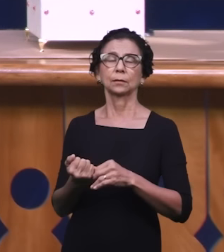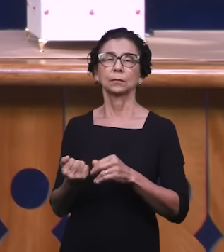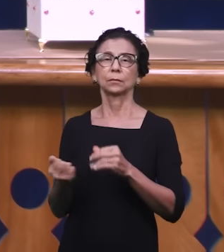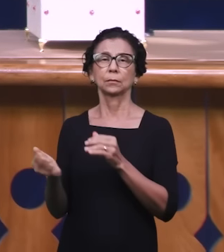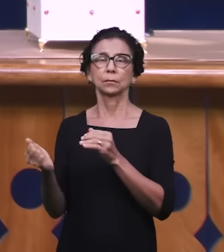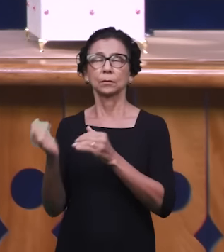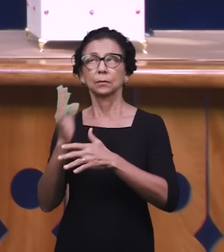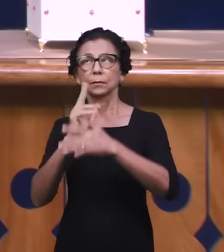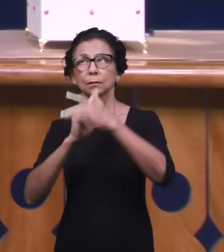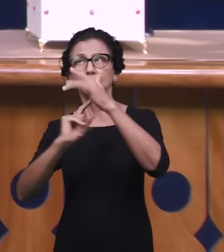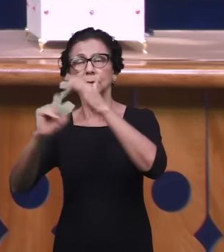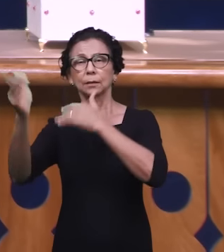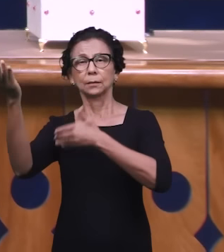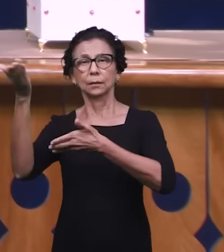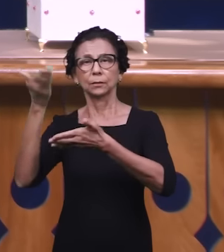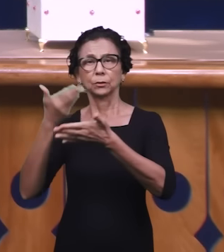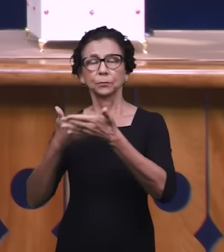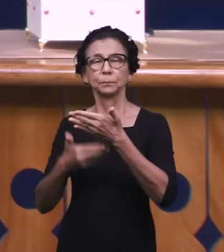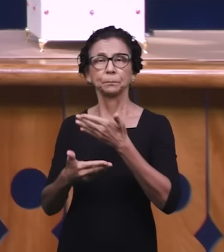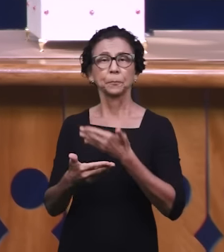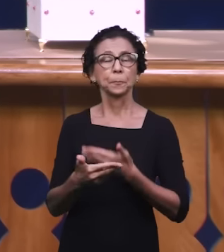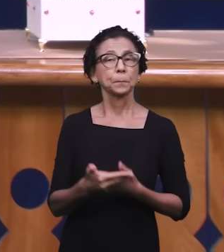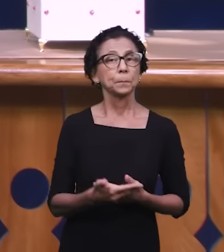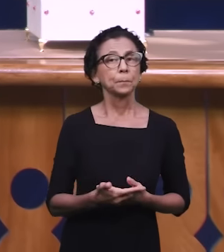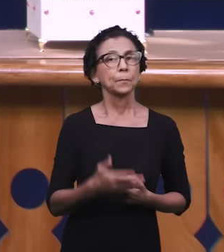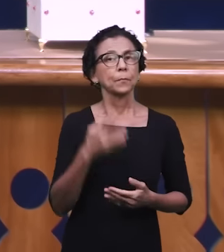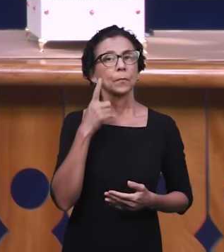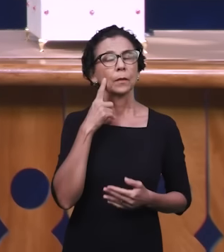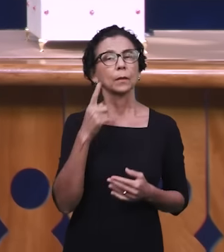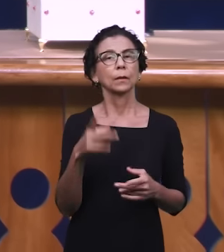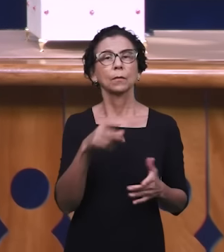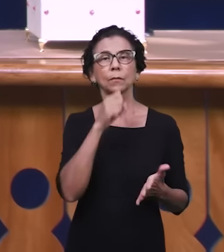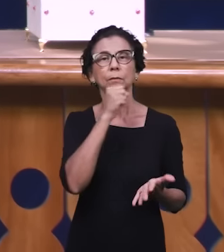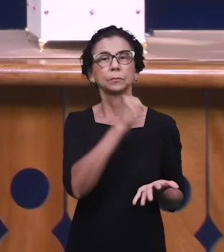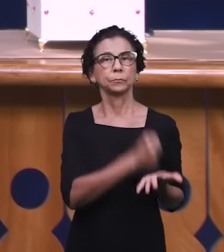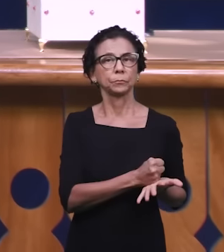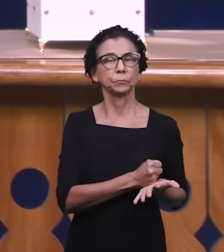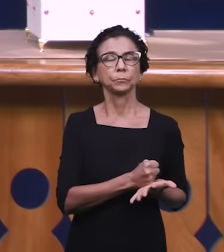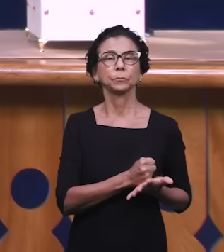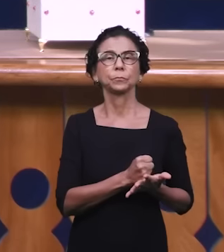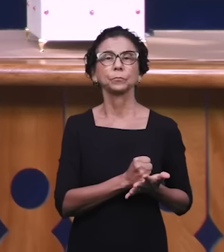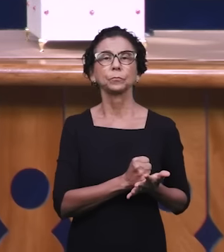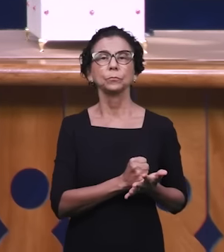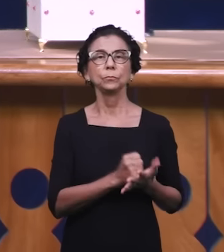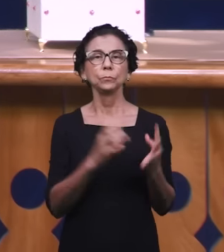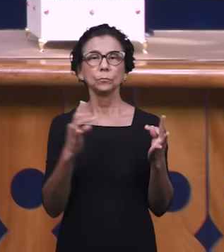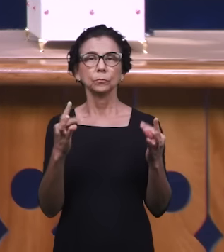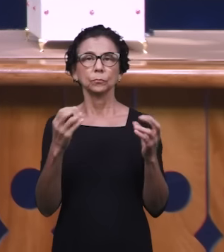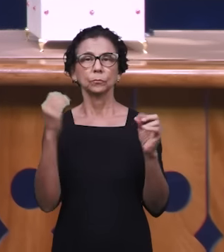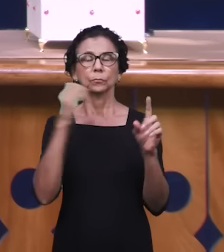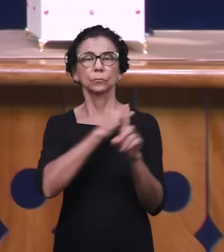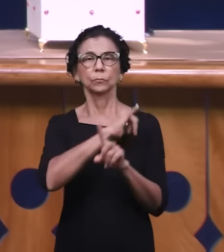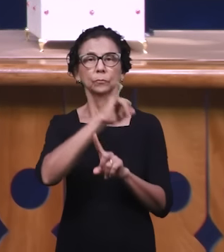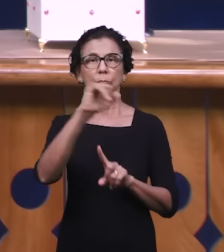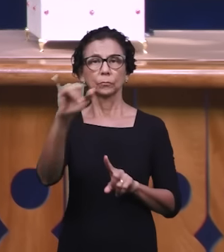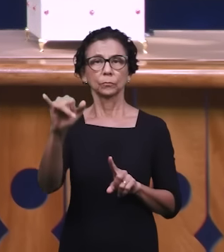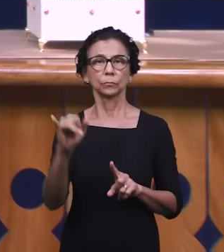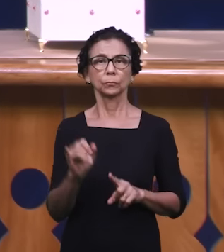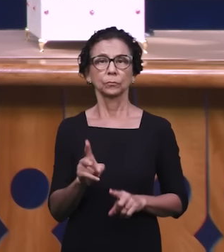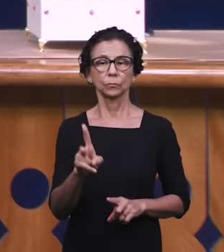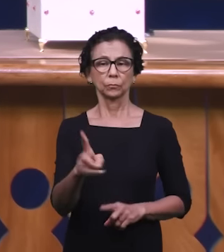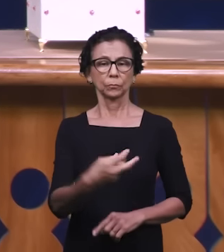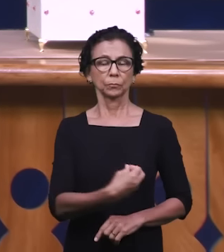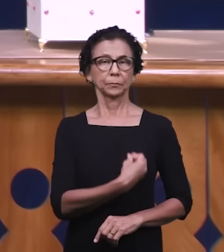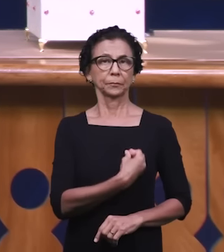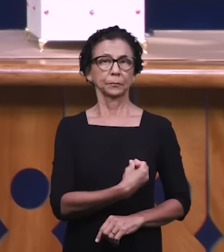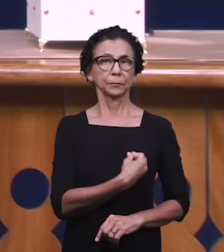vamos observar aqui que no Velho Testamento as profecias acerca do Messias estavam presentes. Já no ministério do